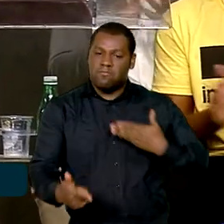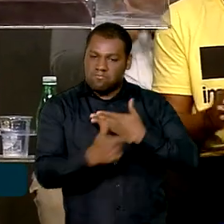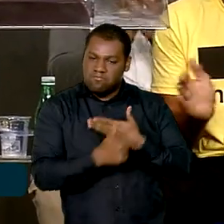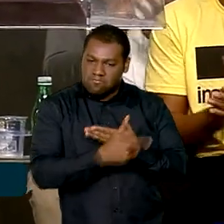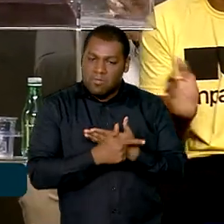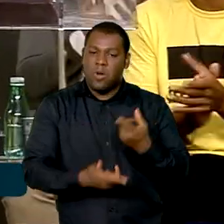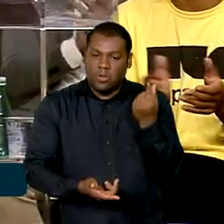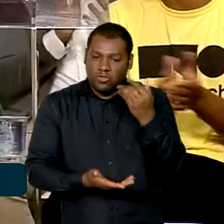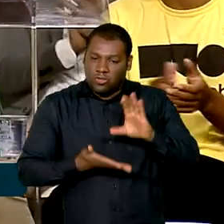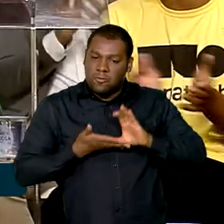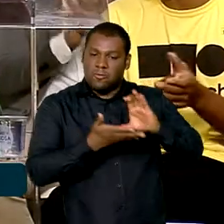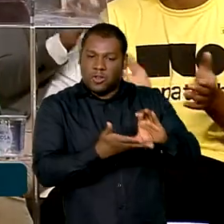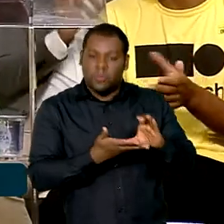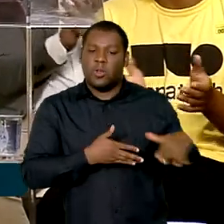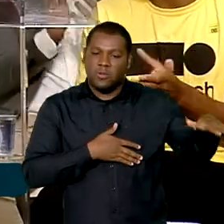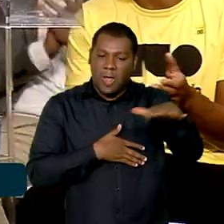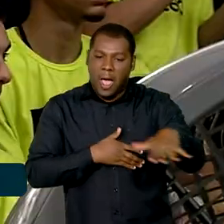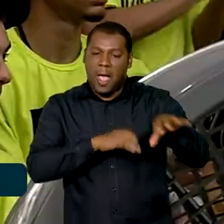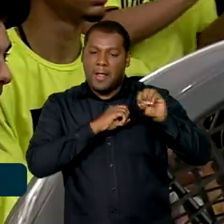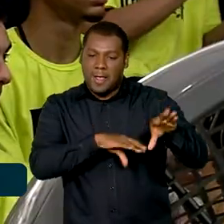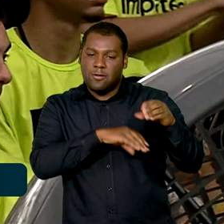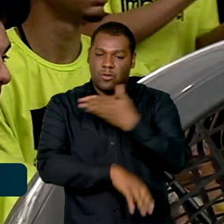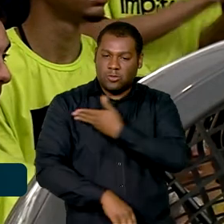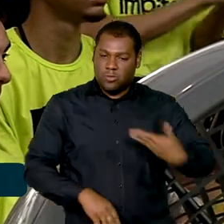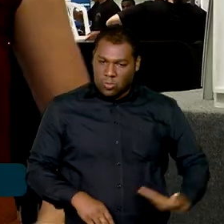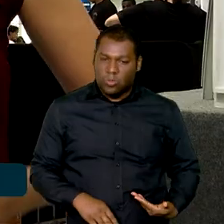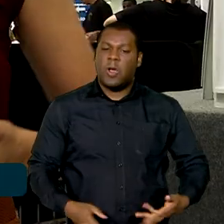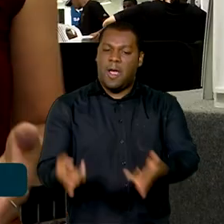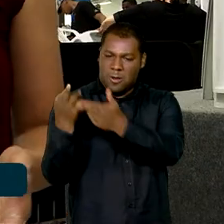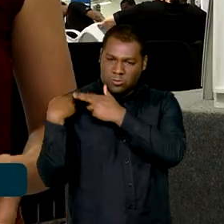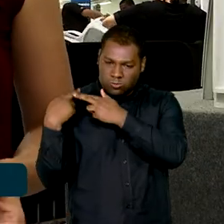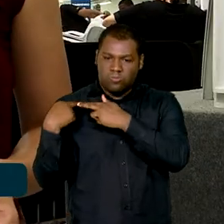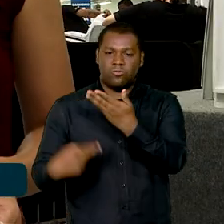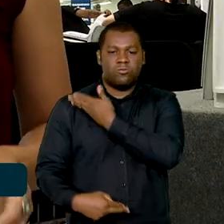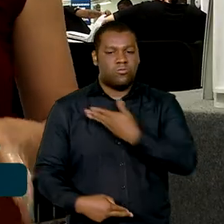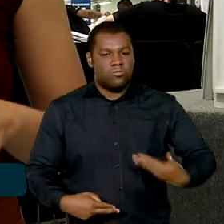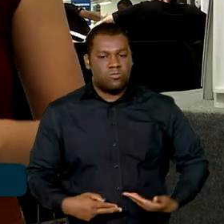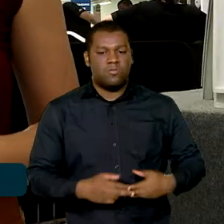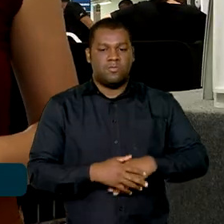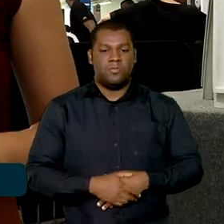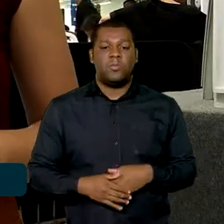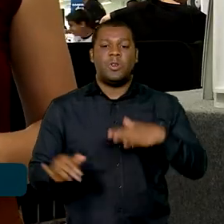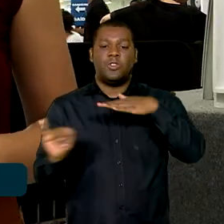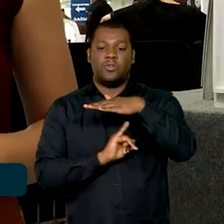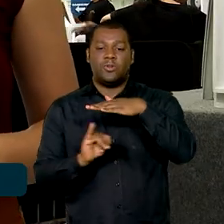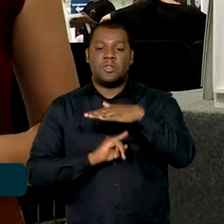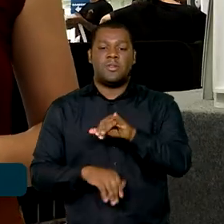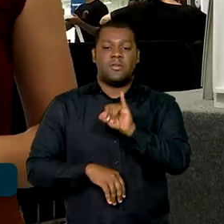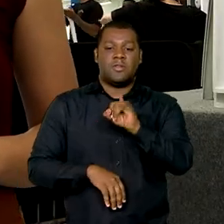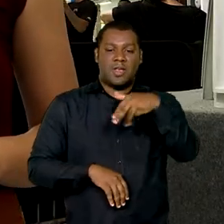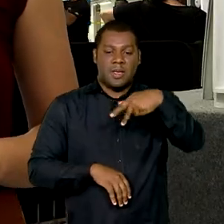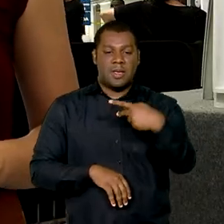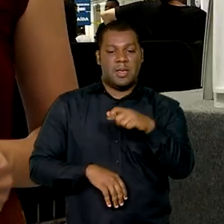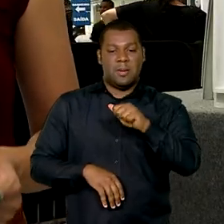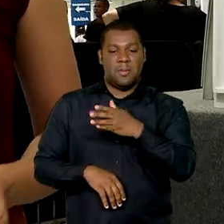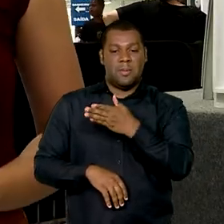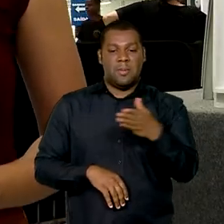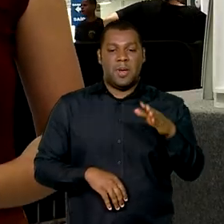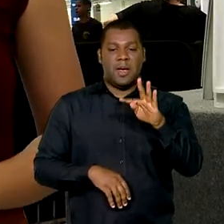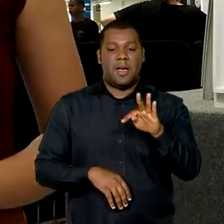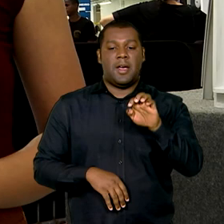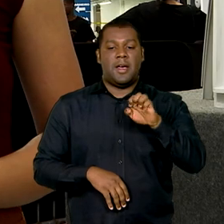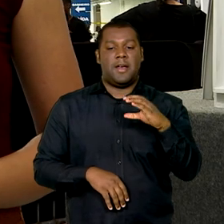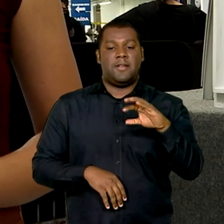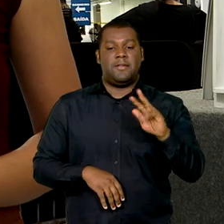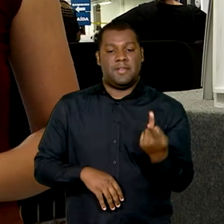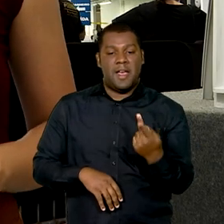o Estado precisa assumir responsabilidade. O IMPATEC fica neste galpão aqui de 10 mil metros quadrados